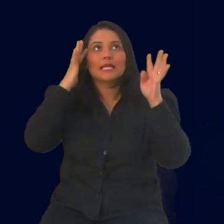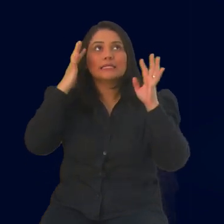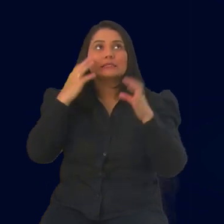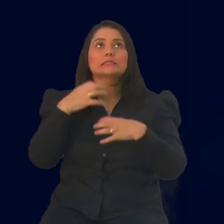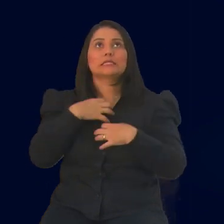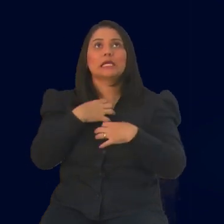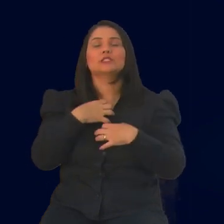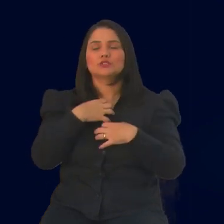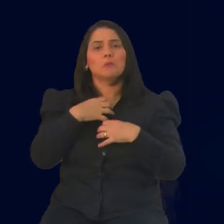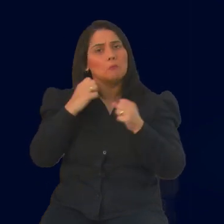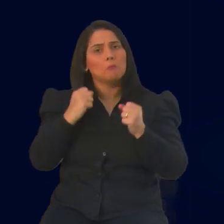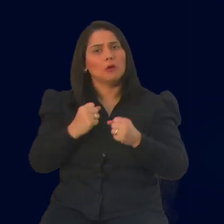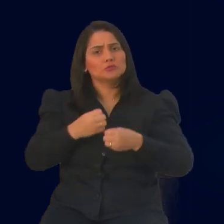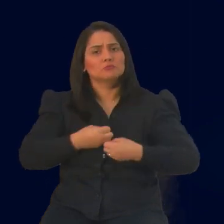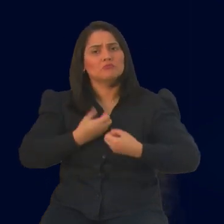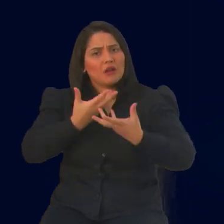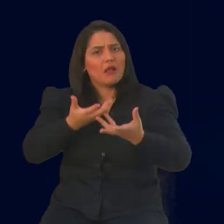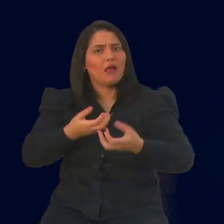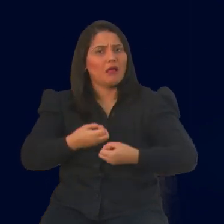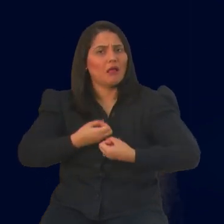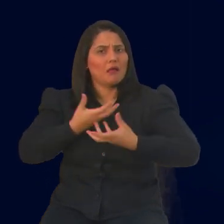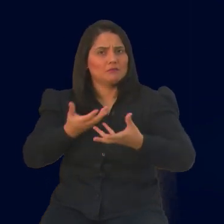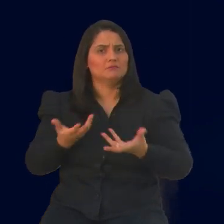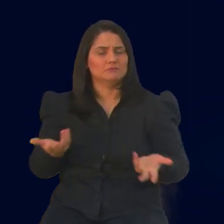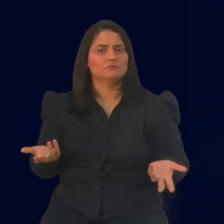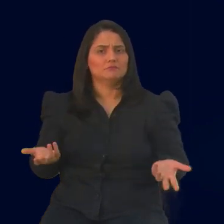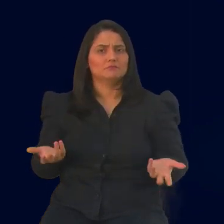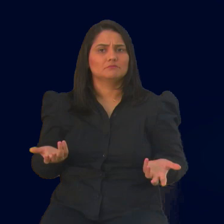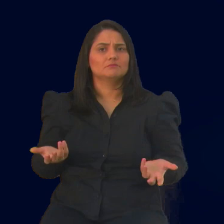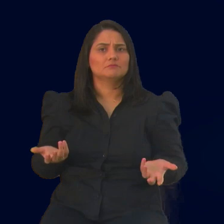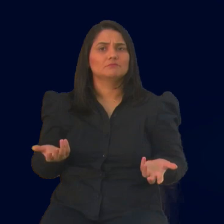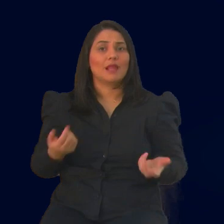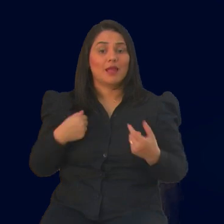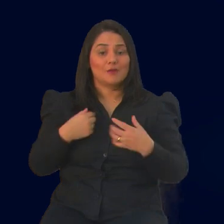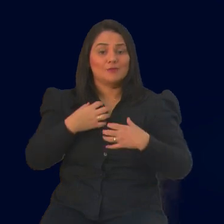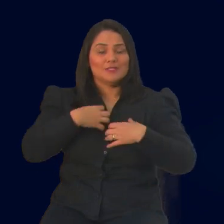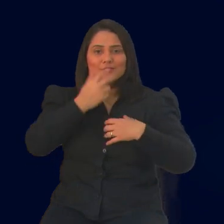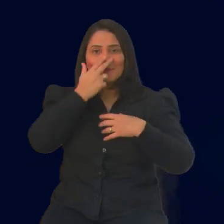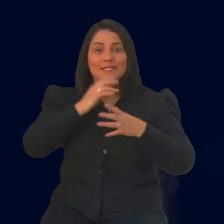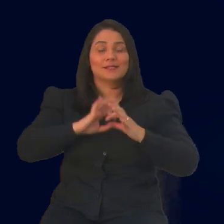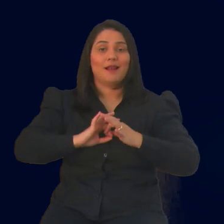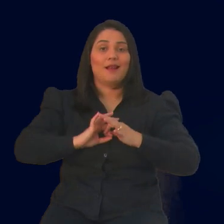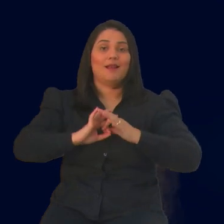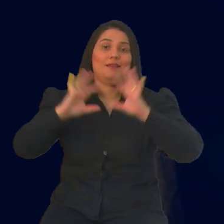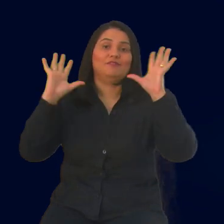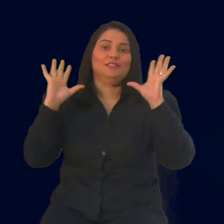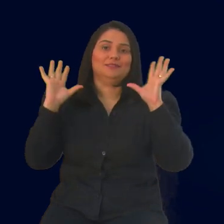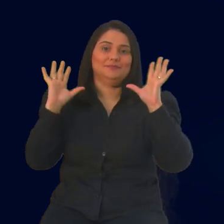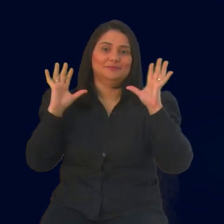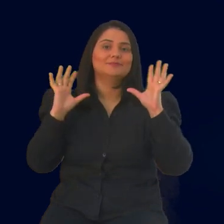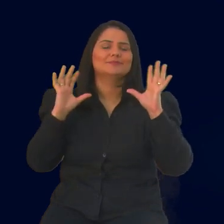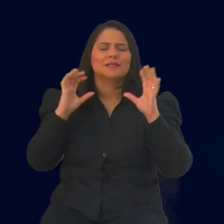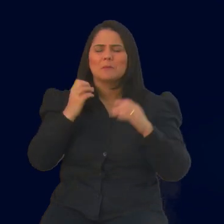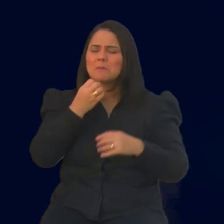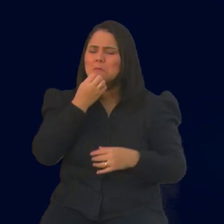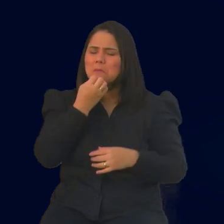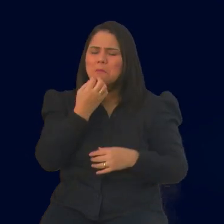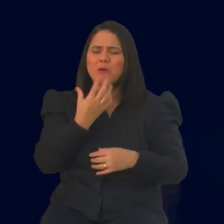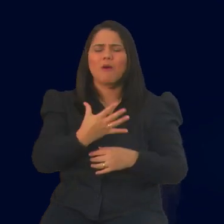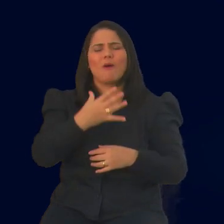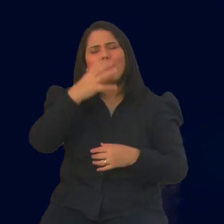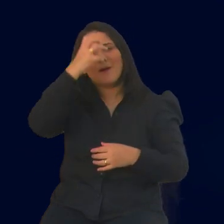sentia e que eu não ia destruir ninguém. E realmente isso foi libertador. Foi muito bom aprender